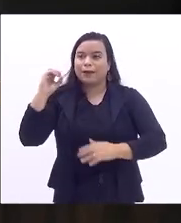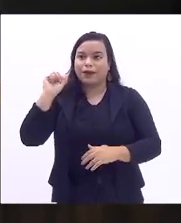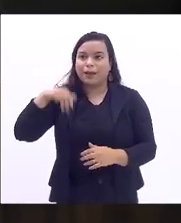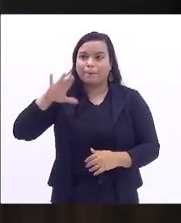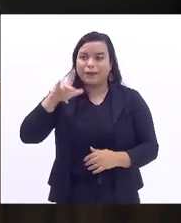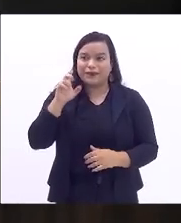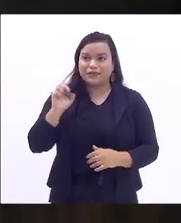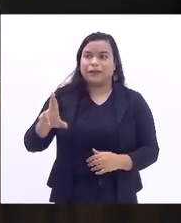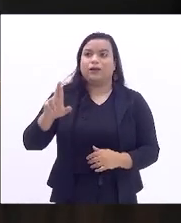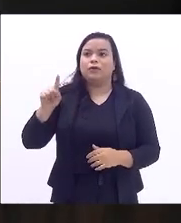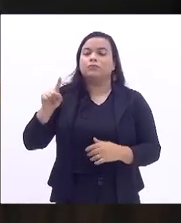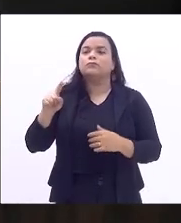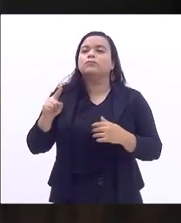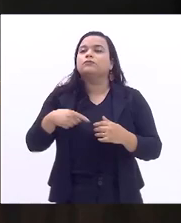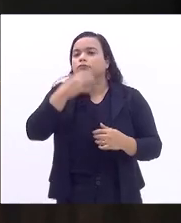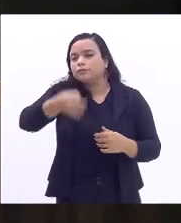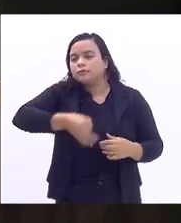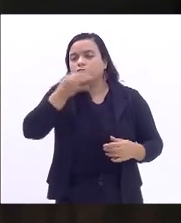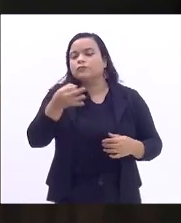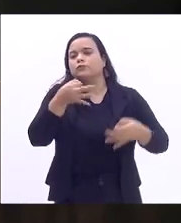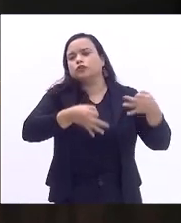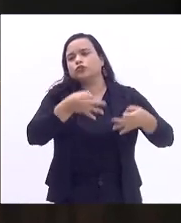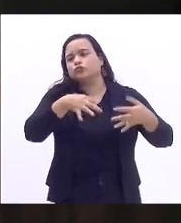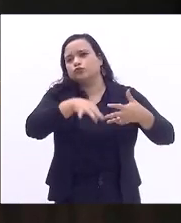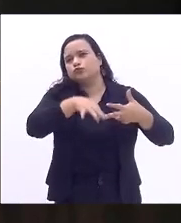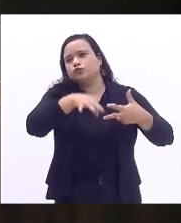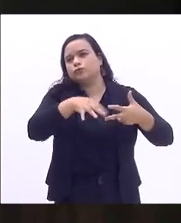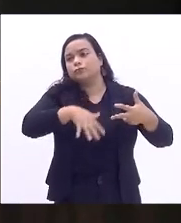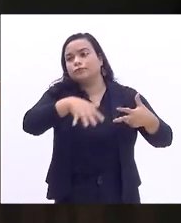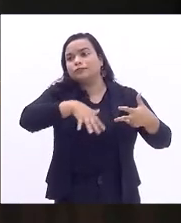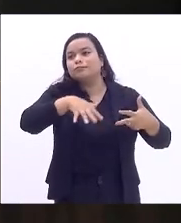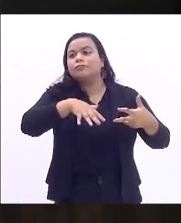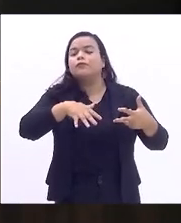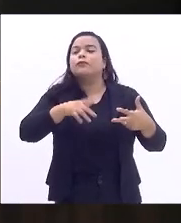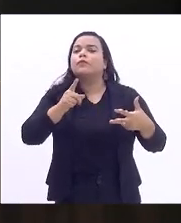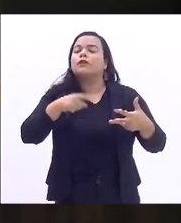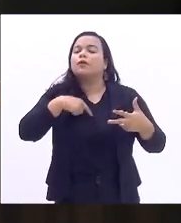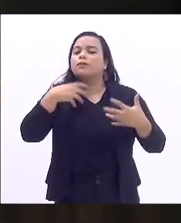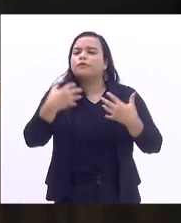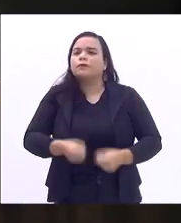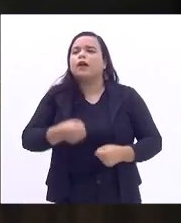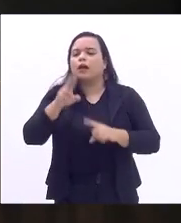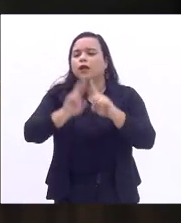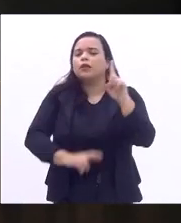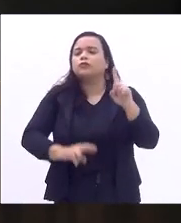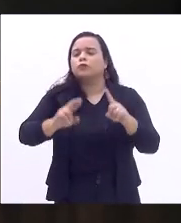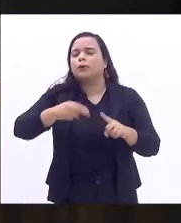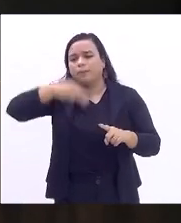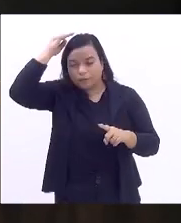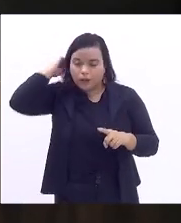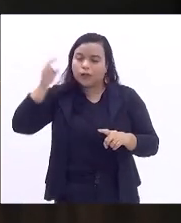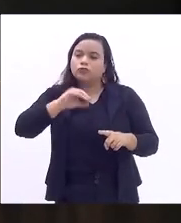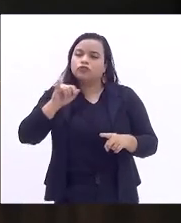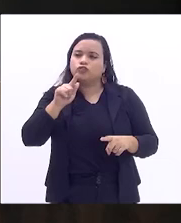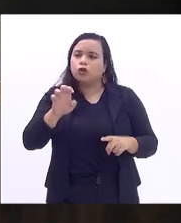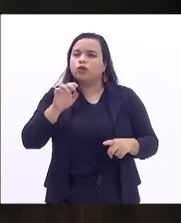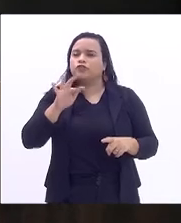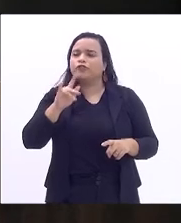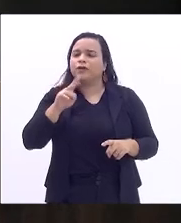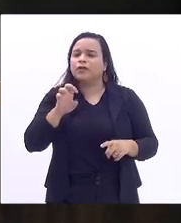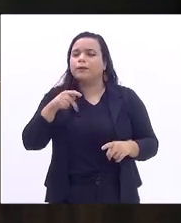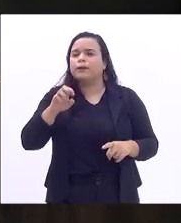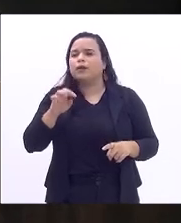condição de pela juridicidade de normas internas e proposições externas favorável relatores deputados Márcio Pacheco Jorge Felipe Neto em